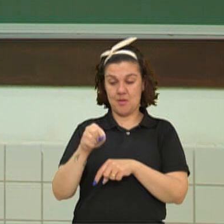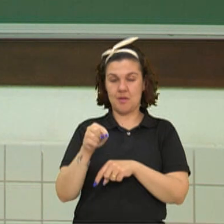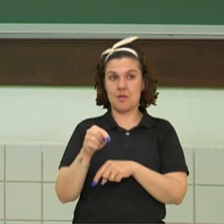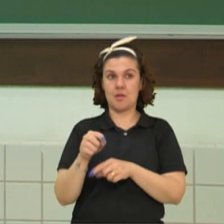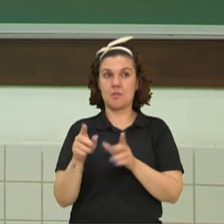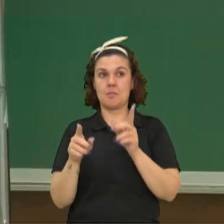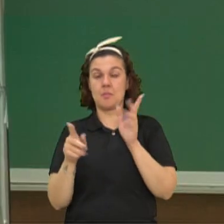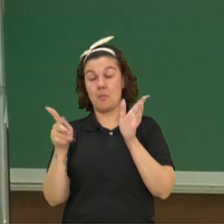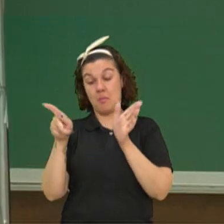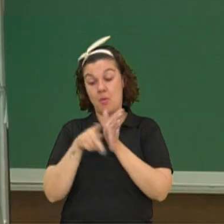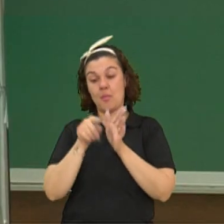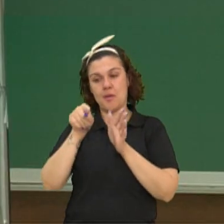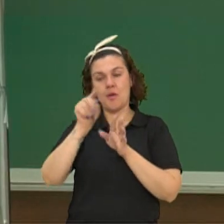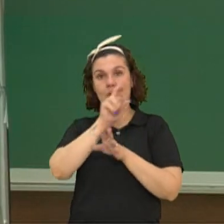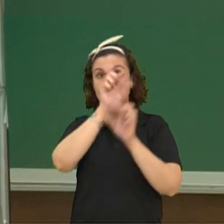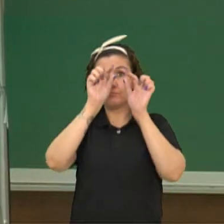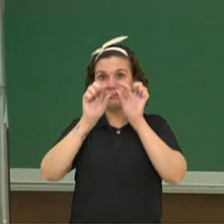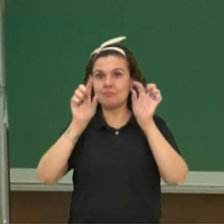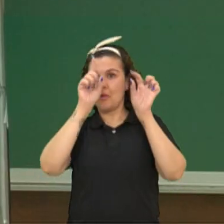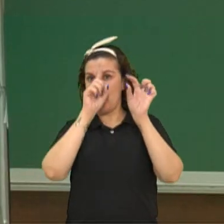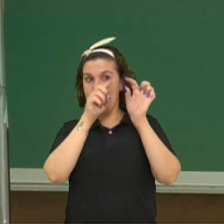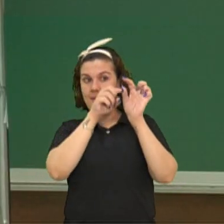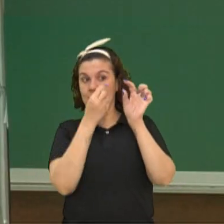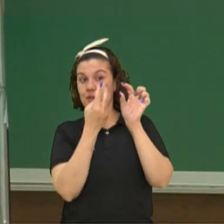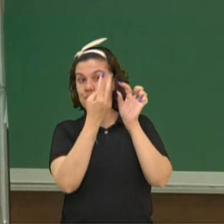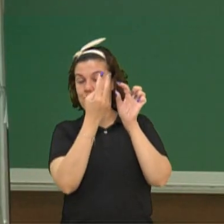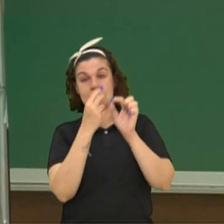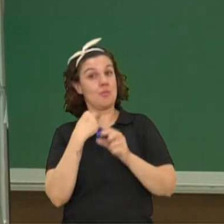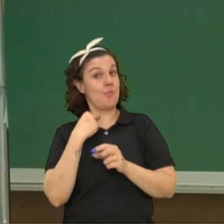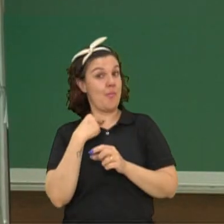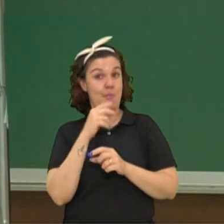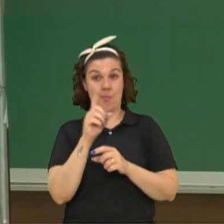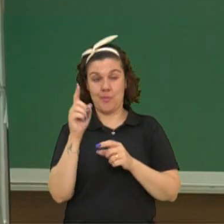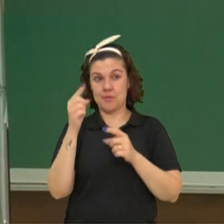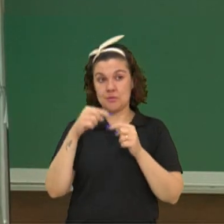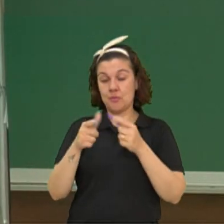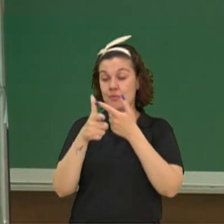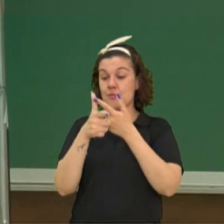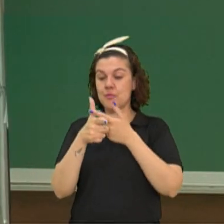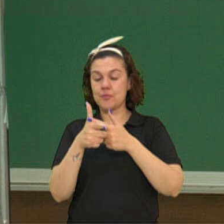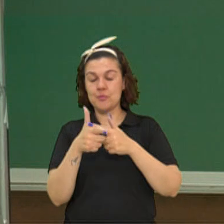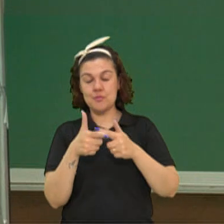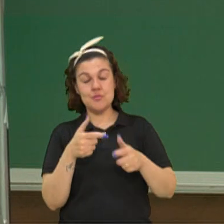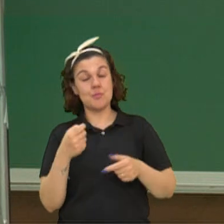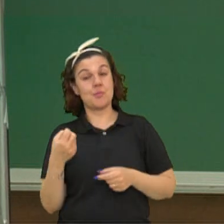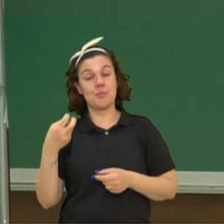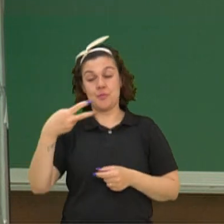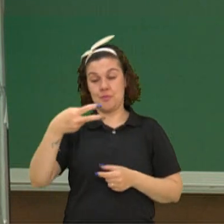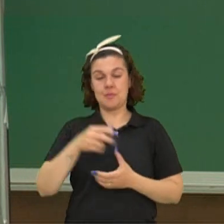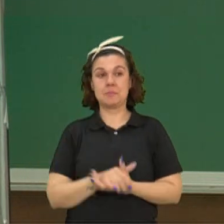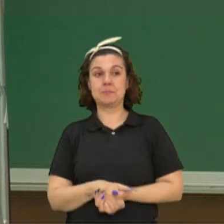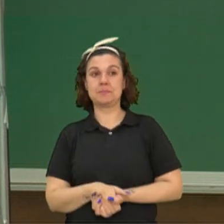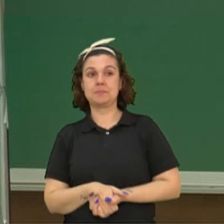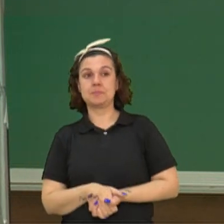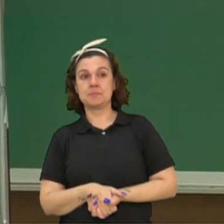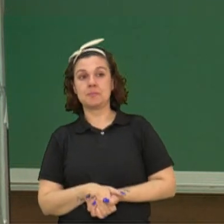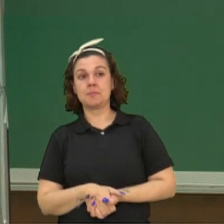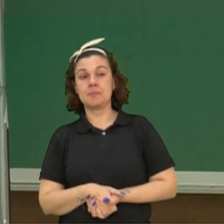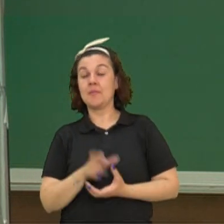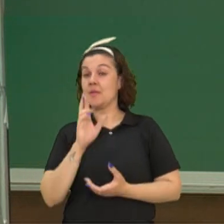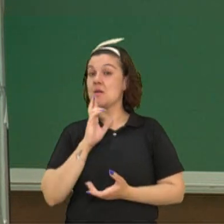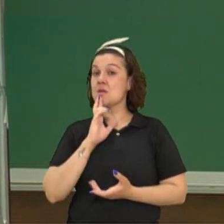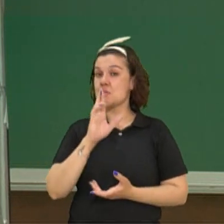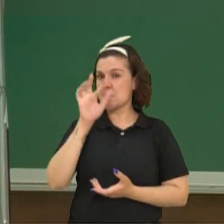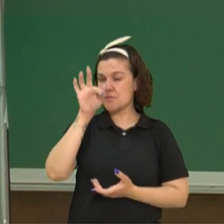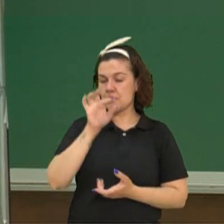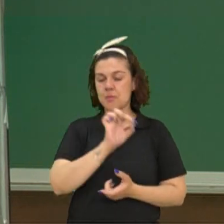valor era para 2 mols, como está lá na equação. Então, eu vou pegar e dividir o meu valor ali por 2, tendo como